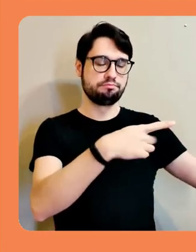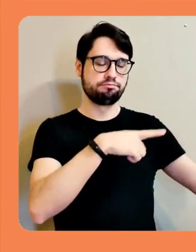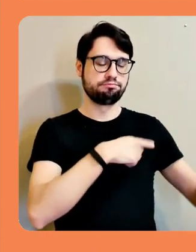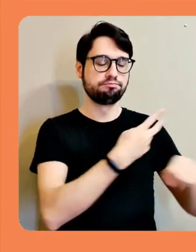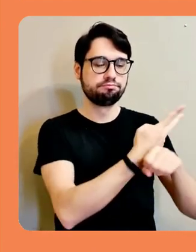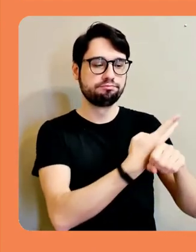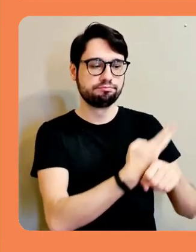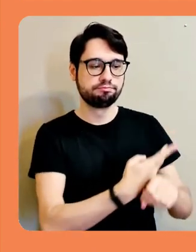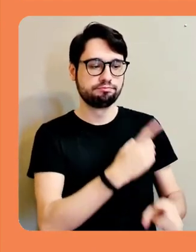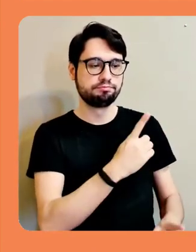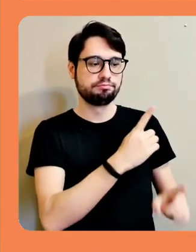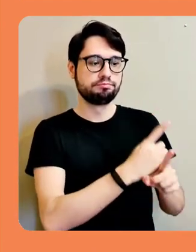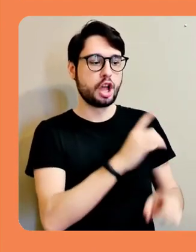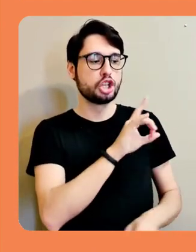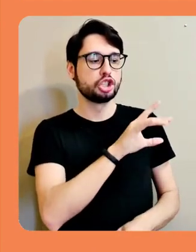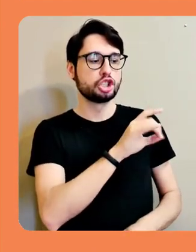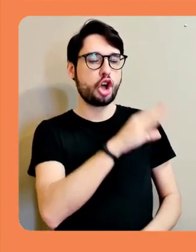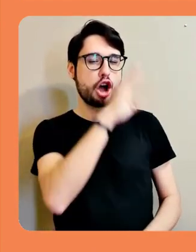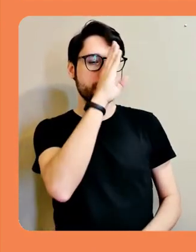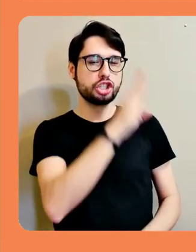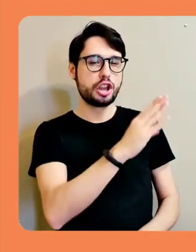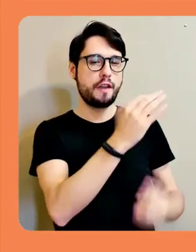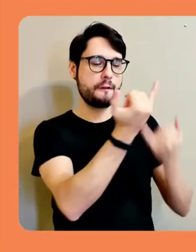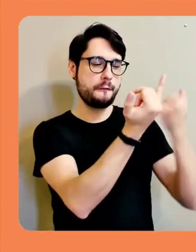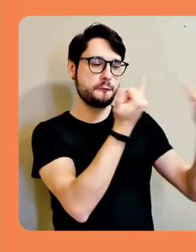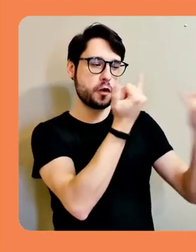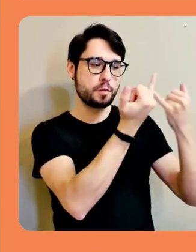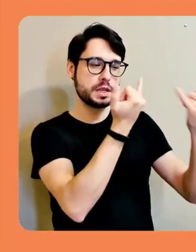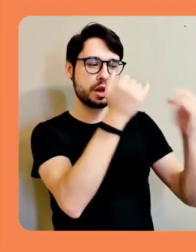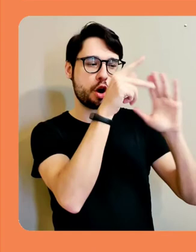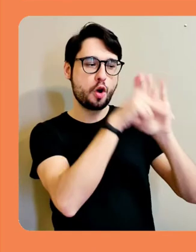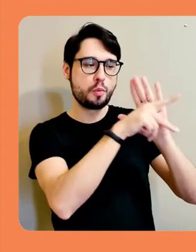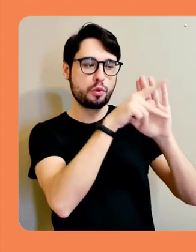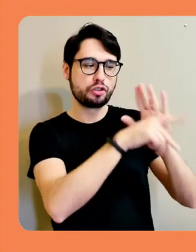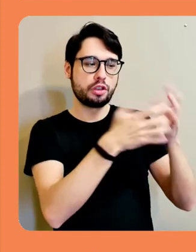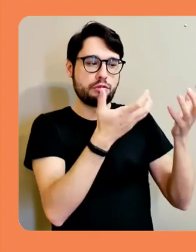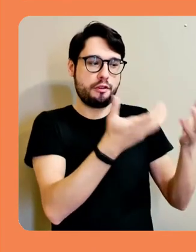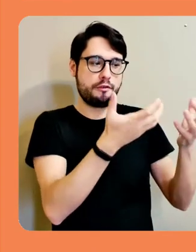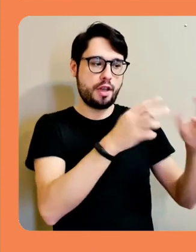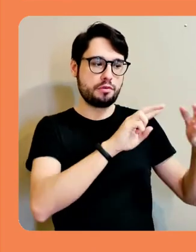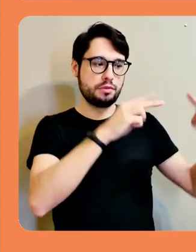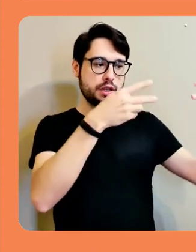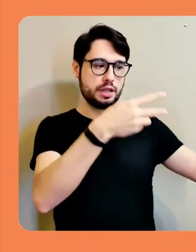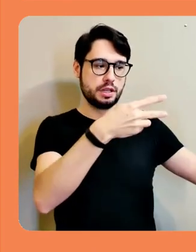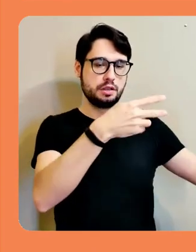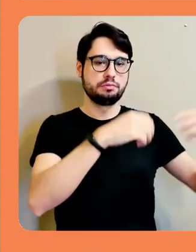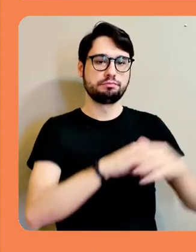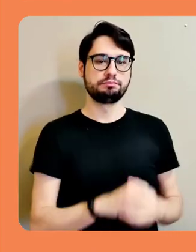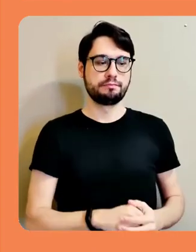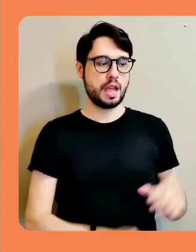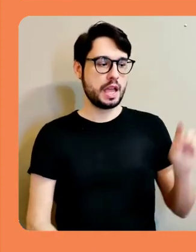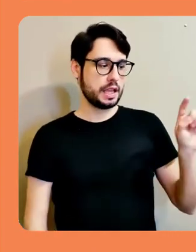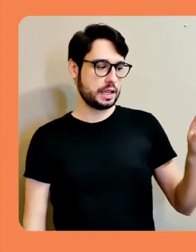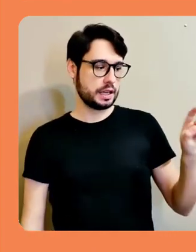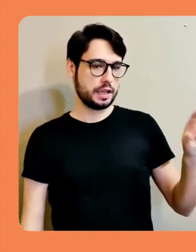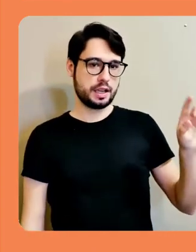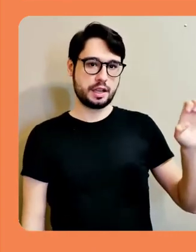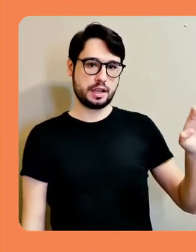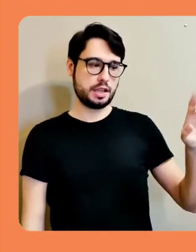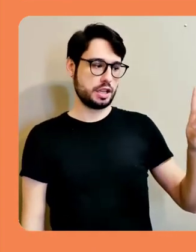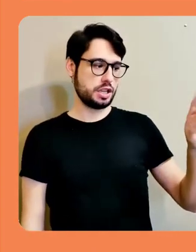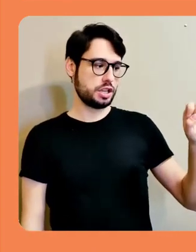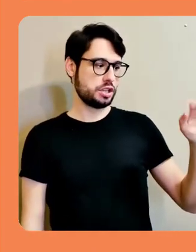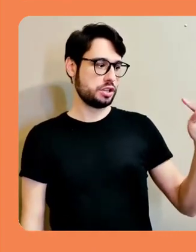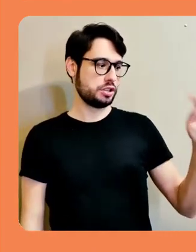alunos mas não é aqui nesse nesse lugar que eu quero eu quero só pegar as informações desse